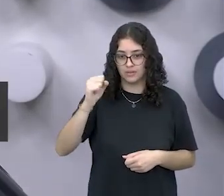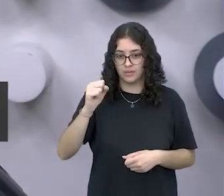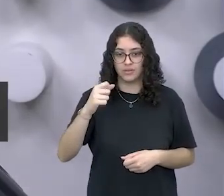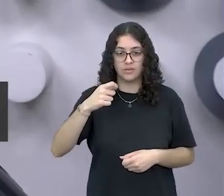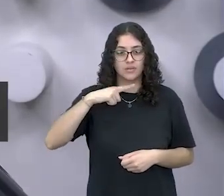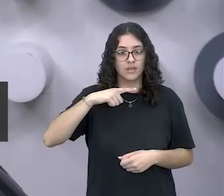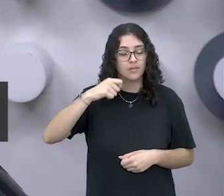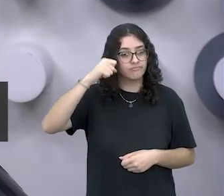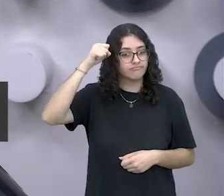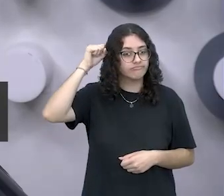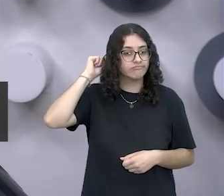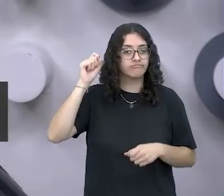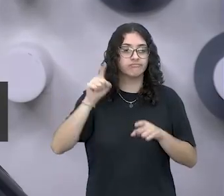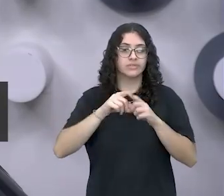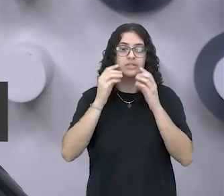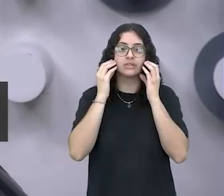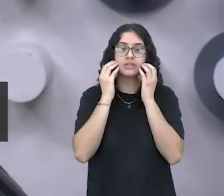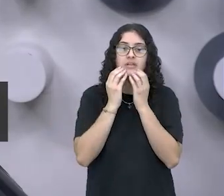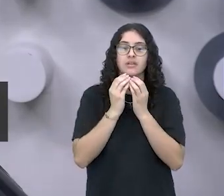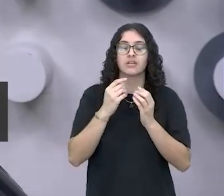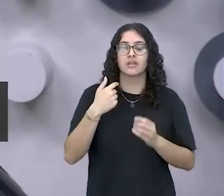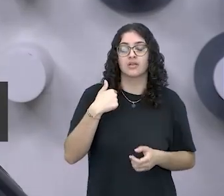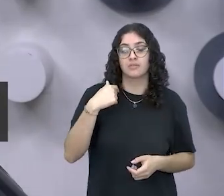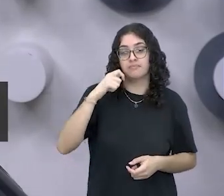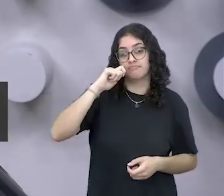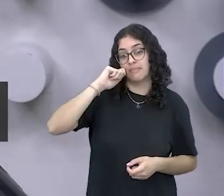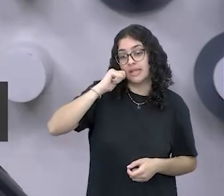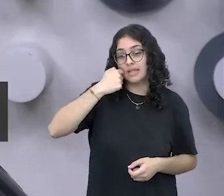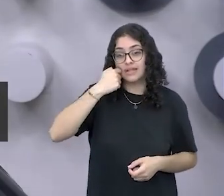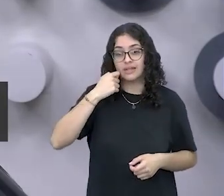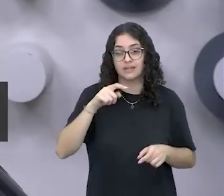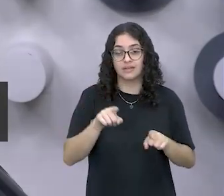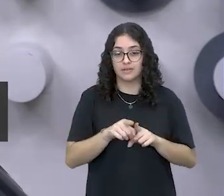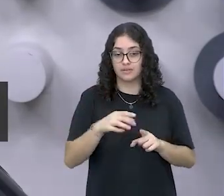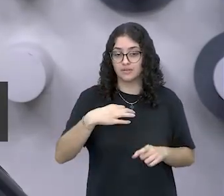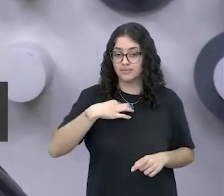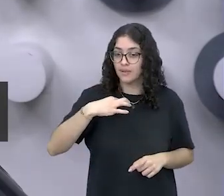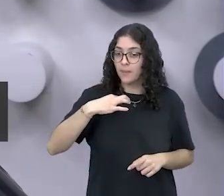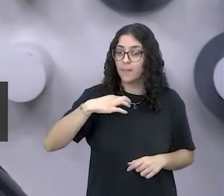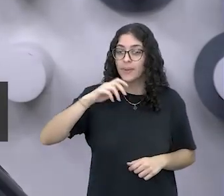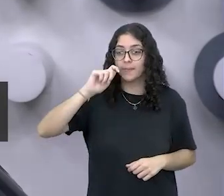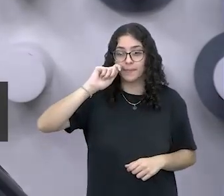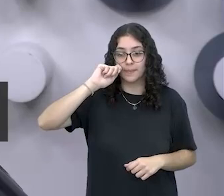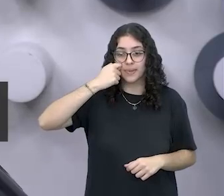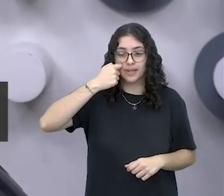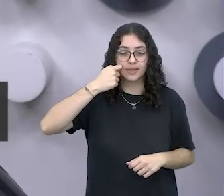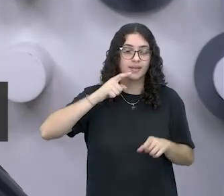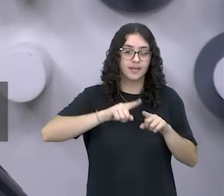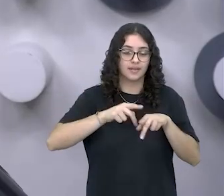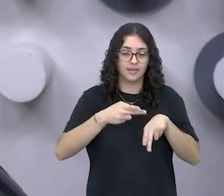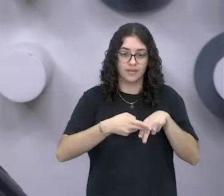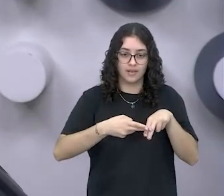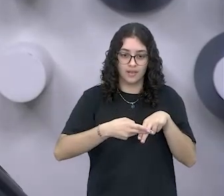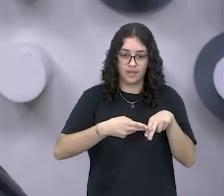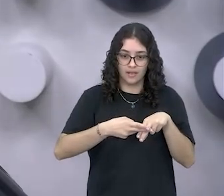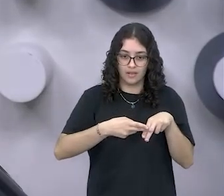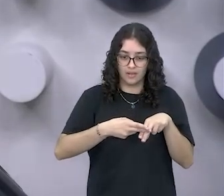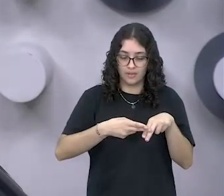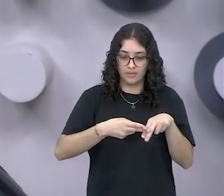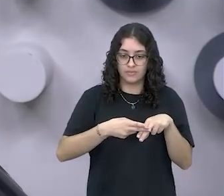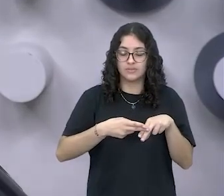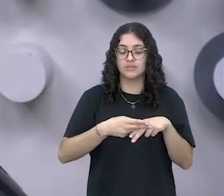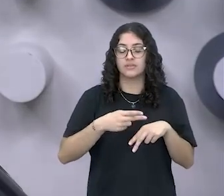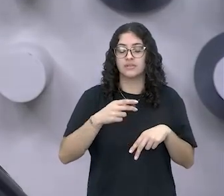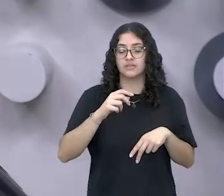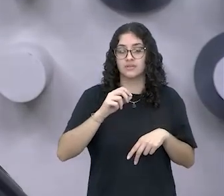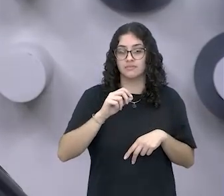barba desenhada, sou negro, estou aqui com uma blusa preta, uma calça jeans azul e um tênis